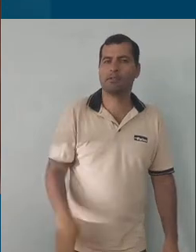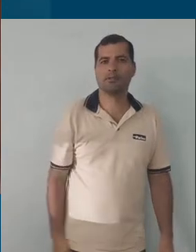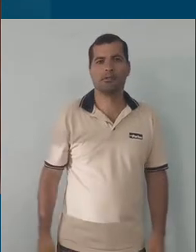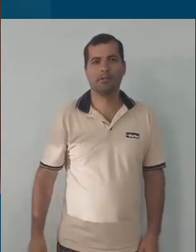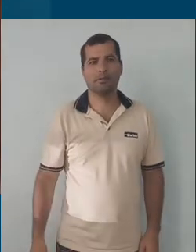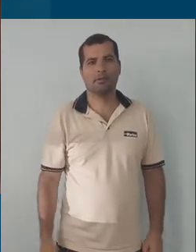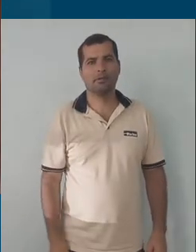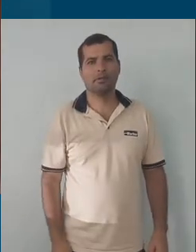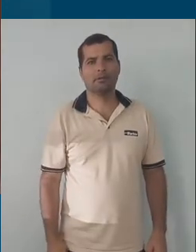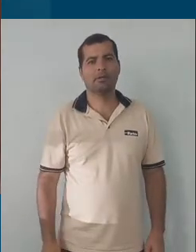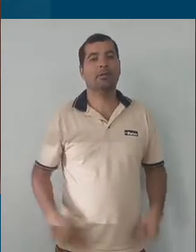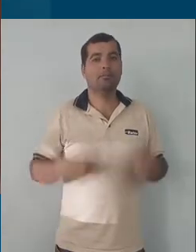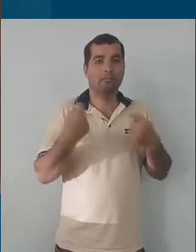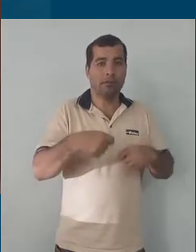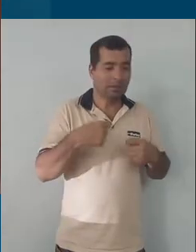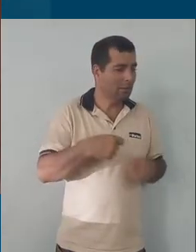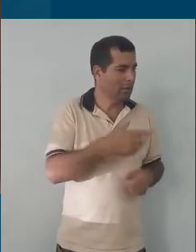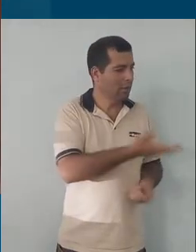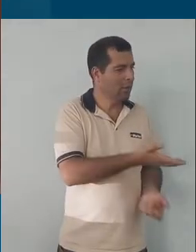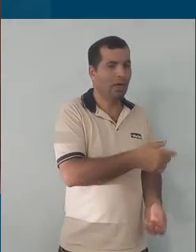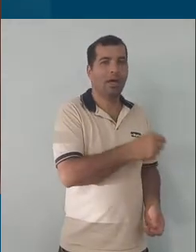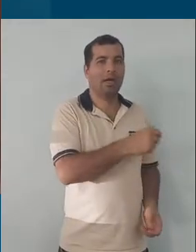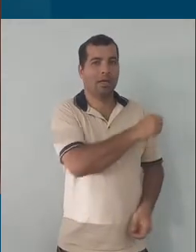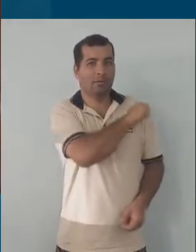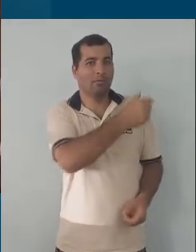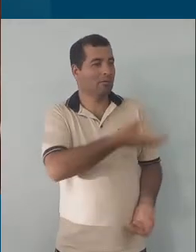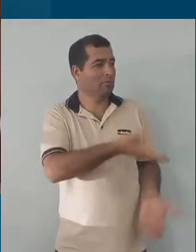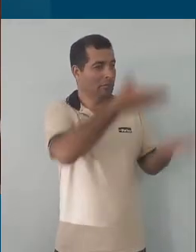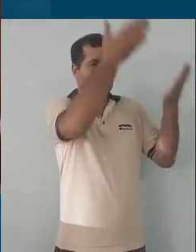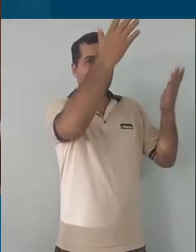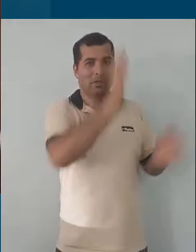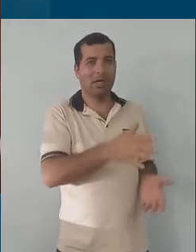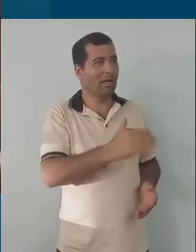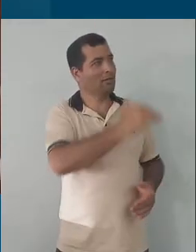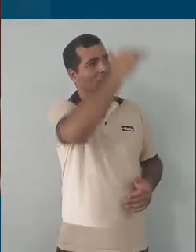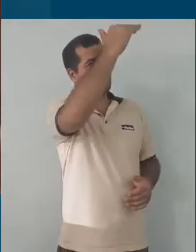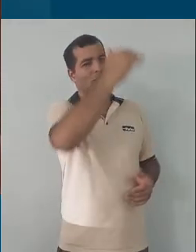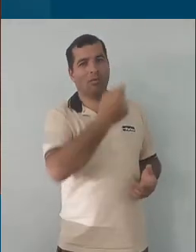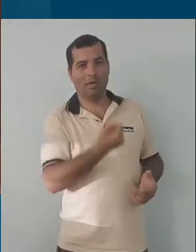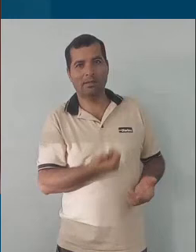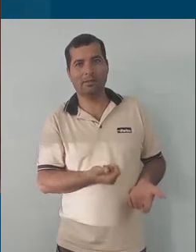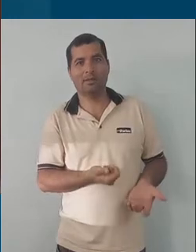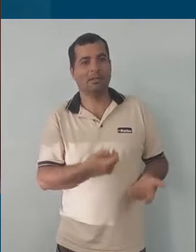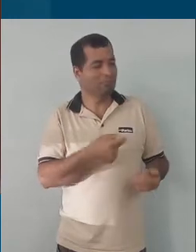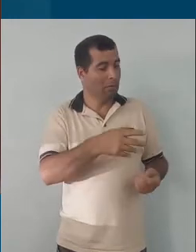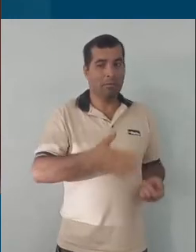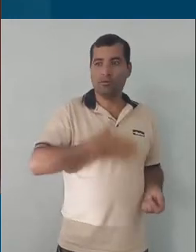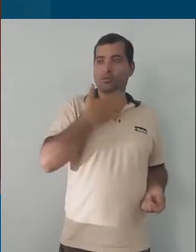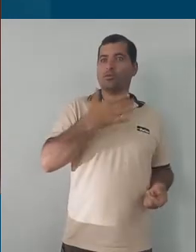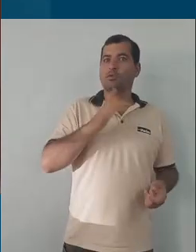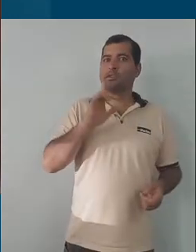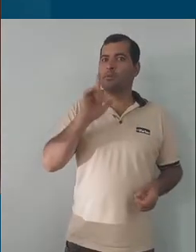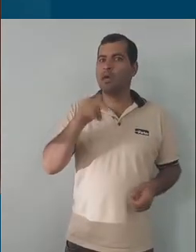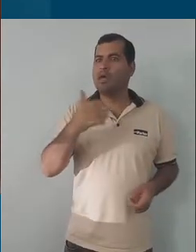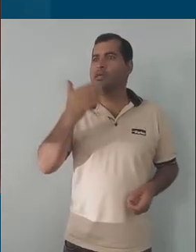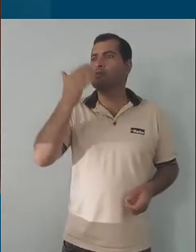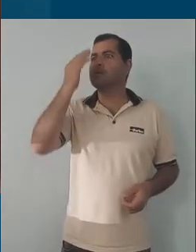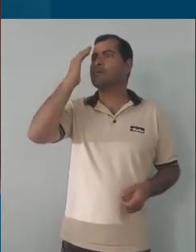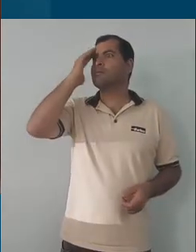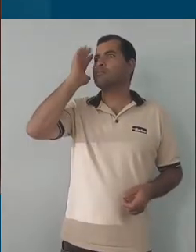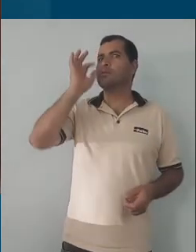de mais idade os alunos, mais eles têm condição de, primeiro eles levam um susto, e depois eles reconhecem isso,